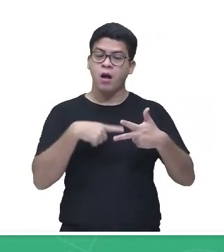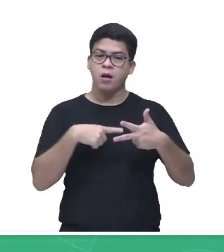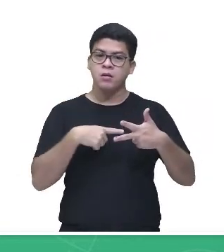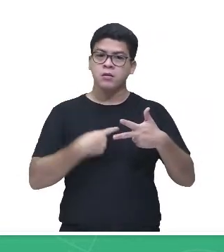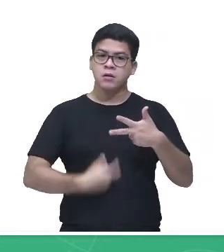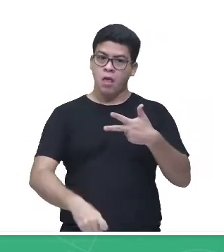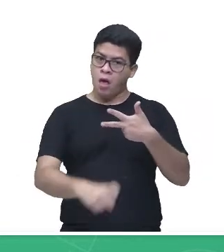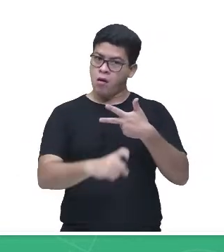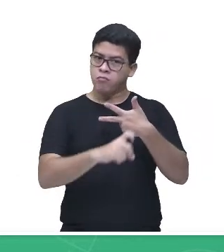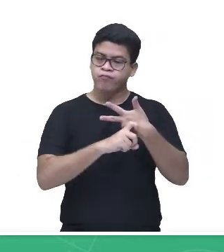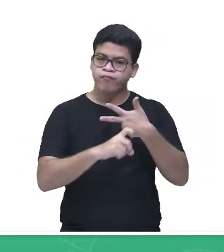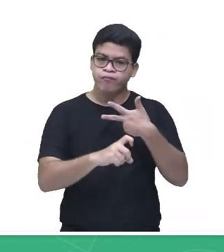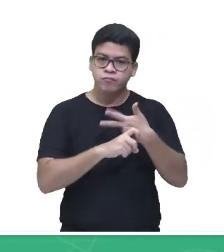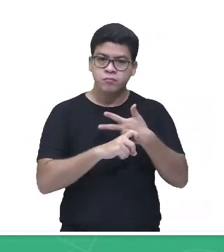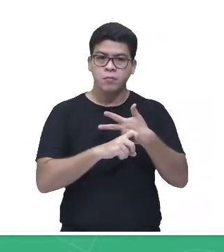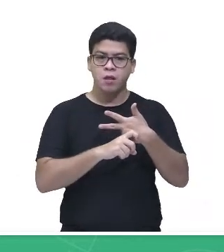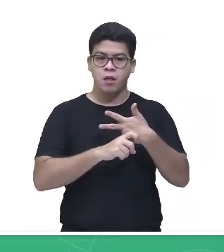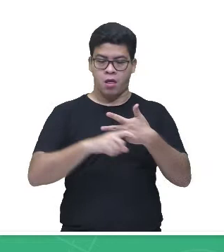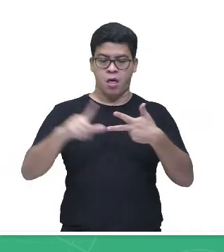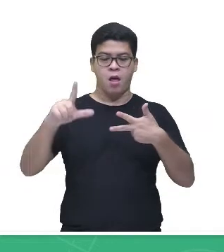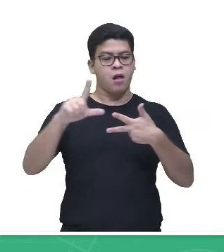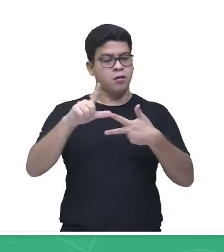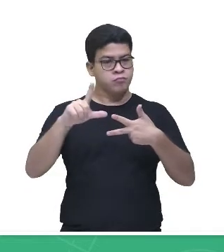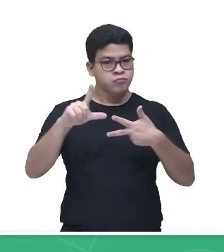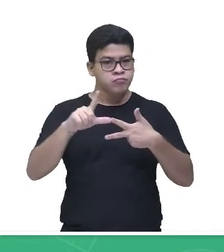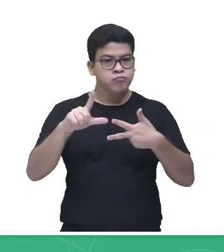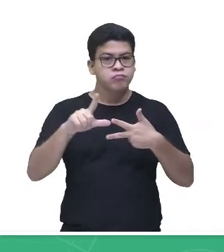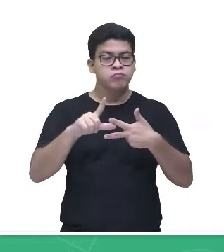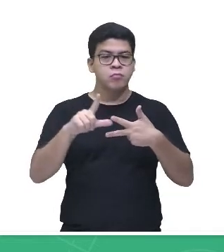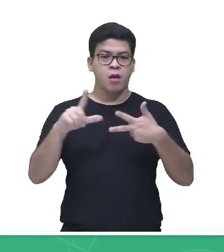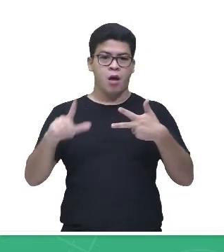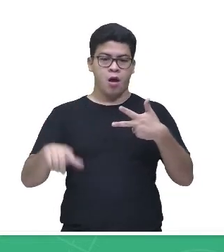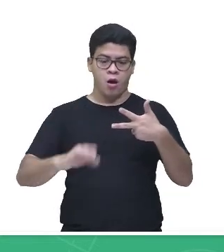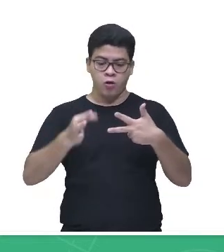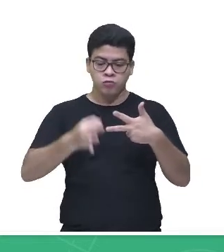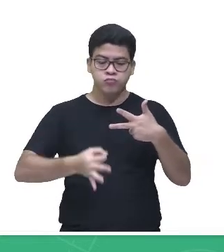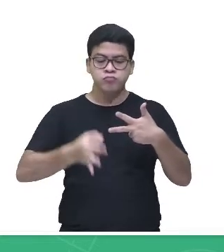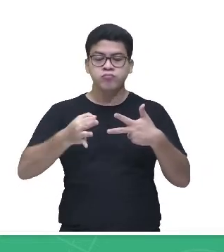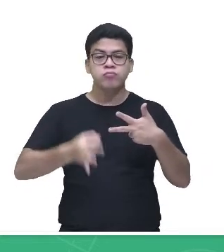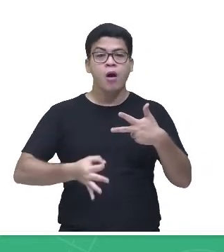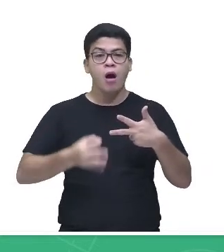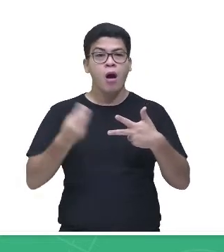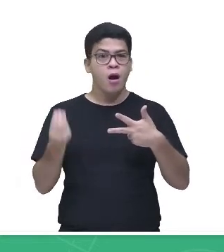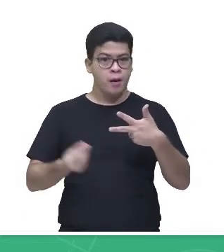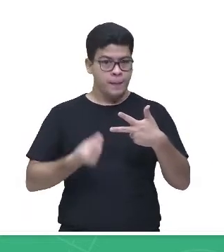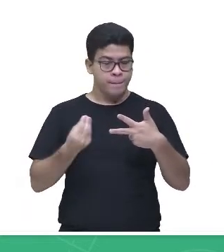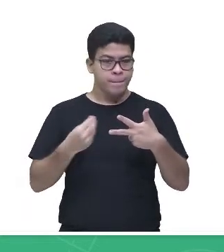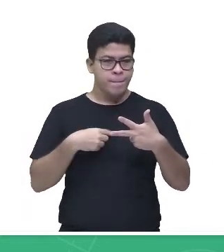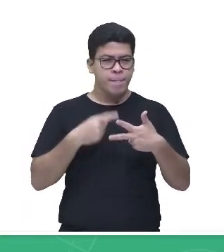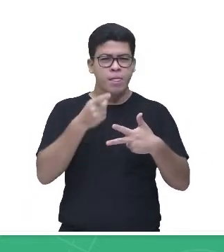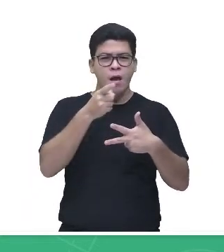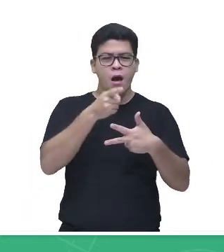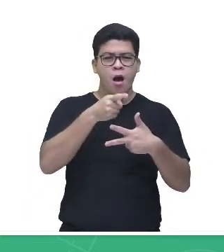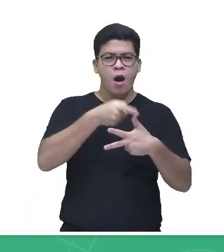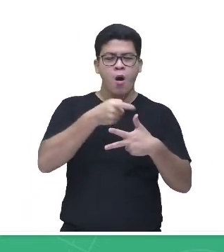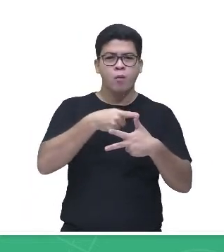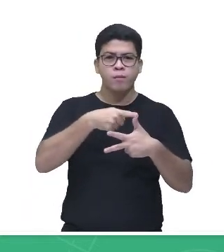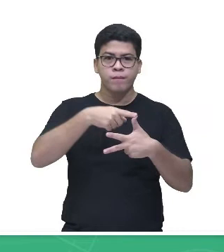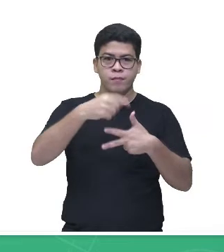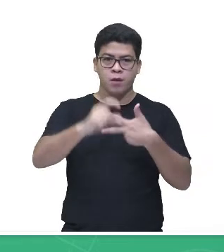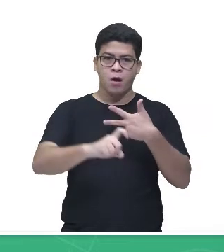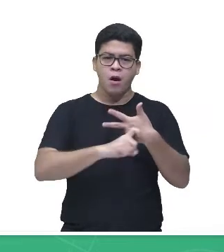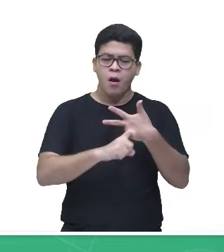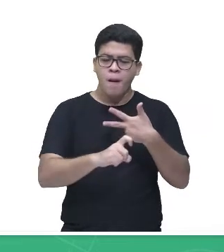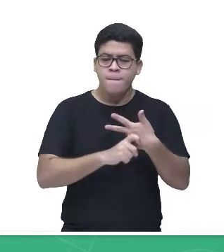também, lá na Inglaterra, tinha. O executivo, que vai administrar, qual seria o exemplo dele? O